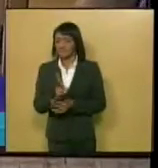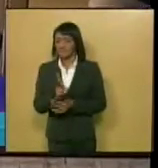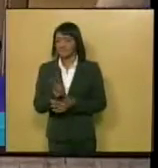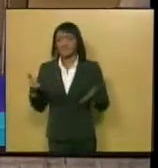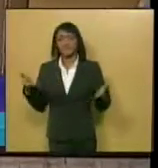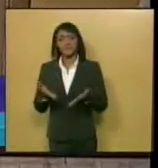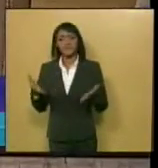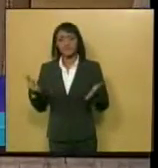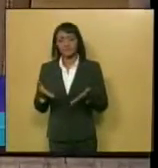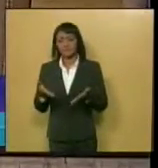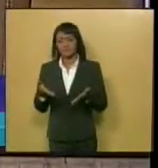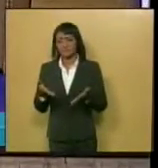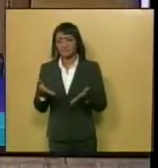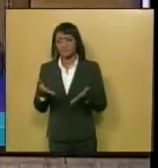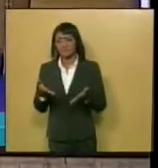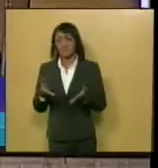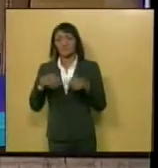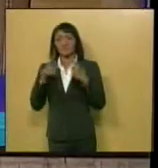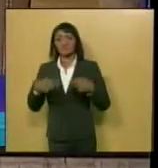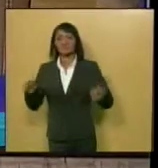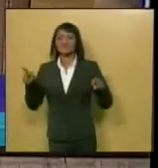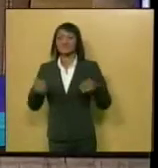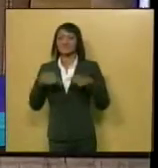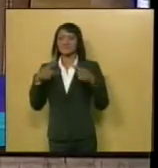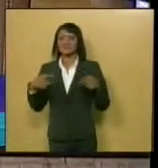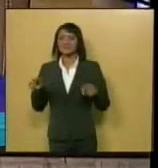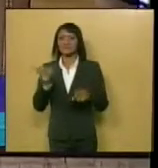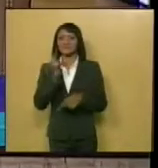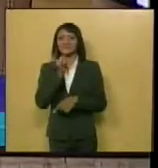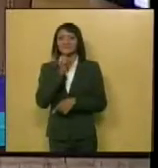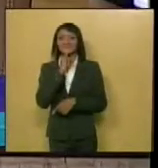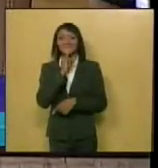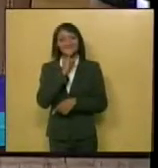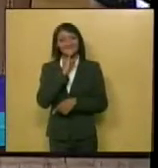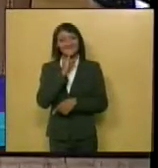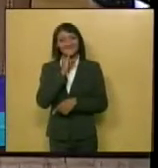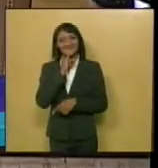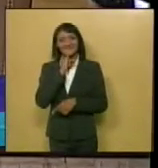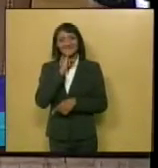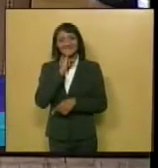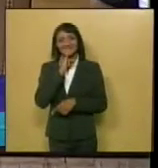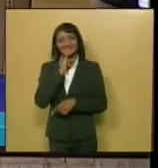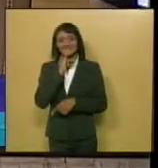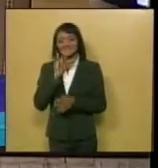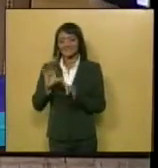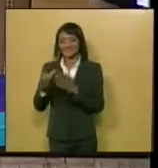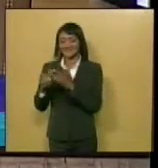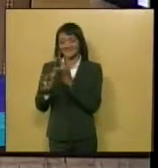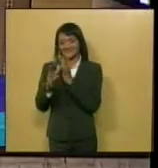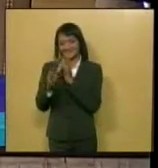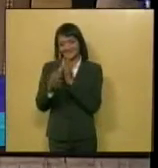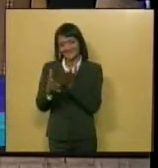ouviremos agora o hino de Itabaiana, tocado pelo quarteto Itabaiana.